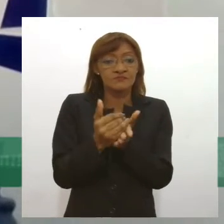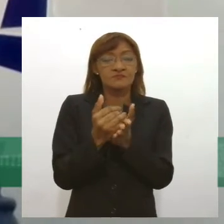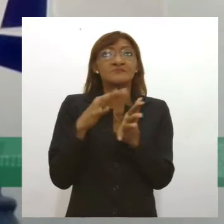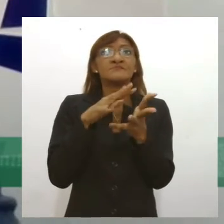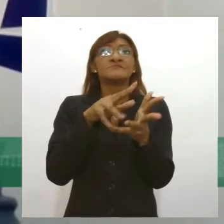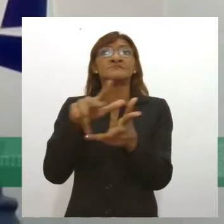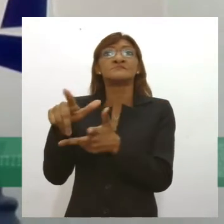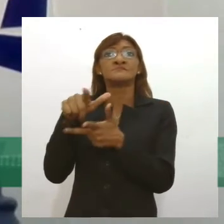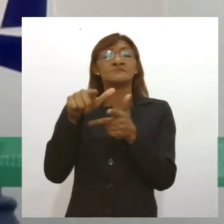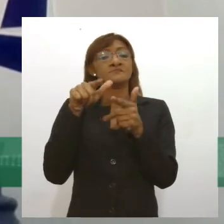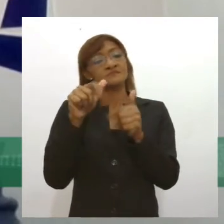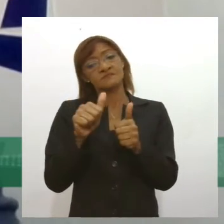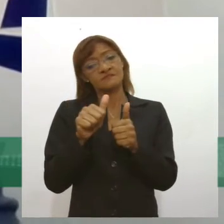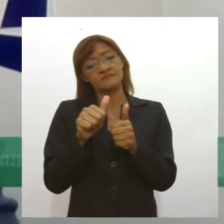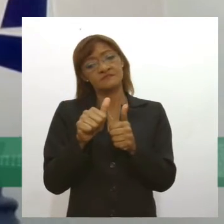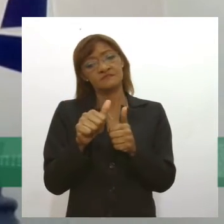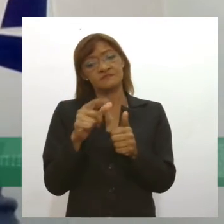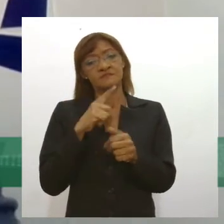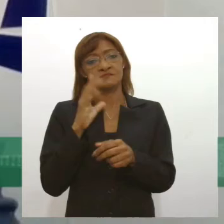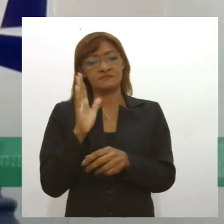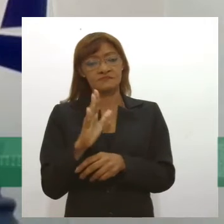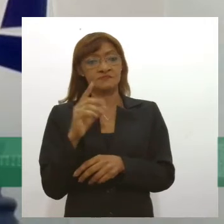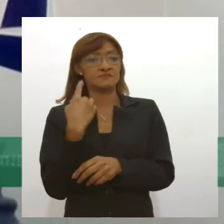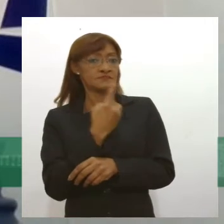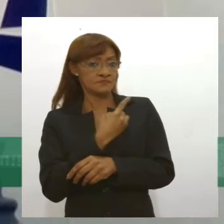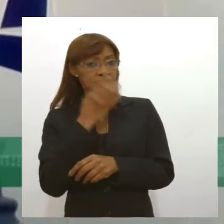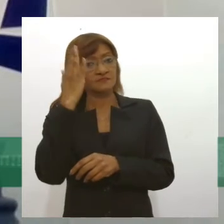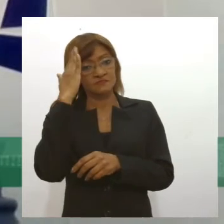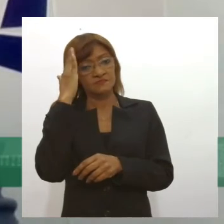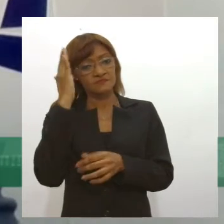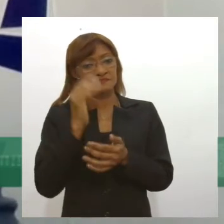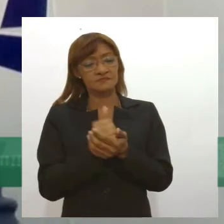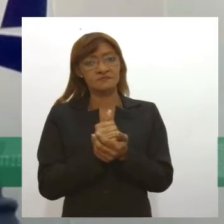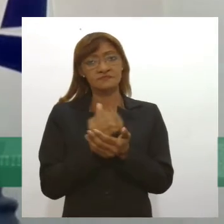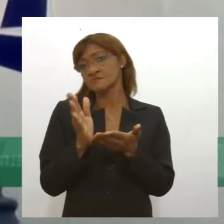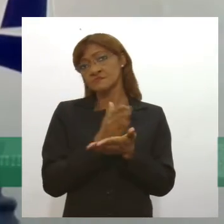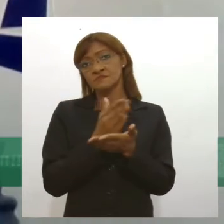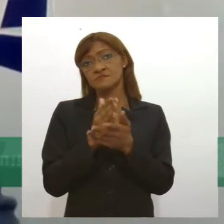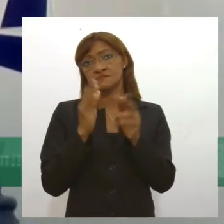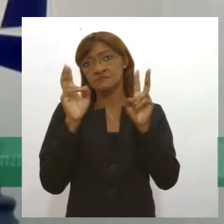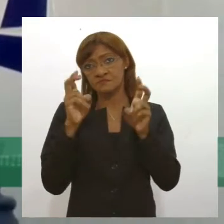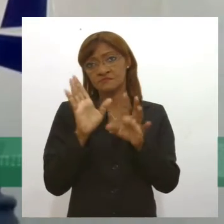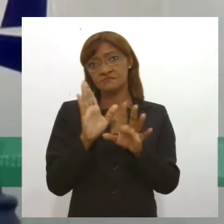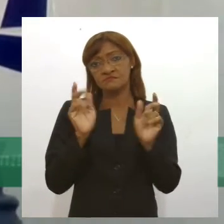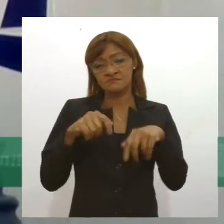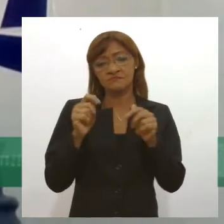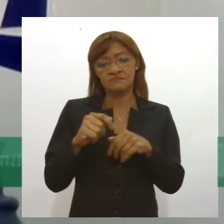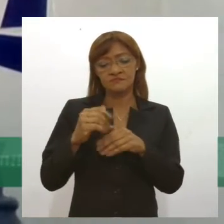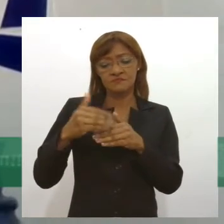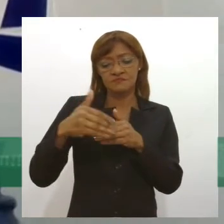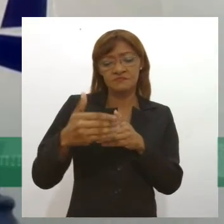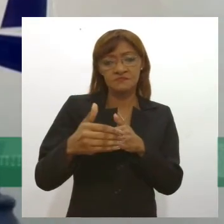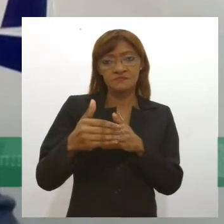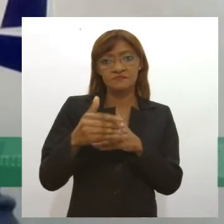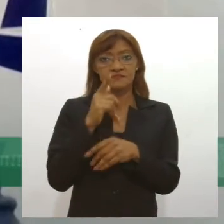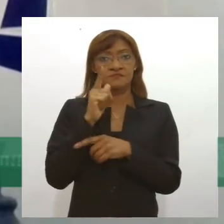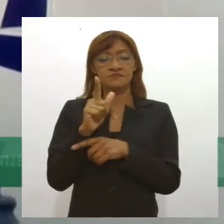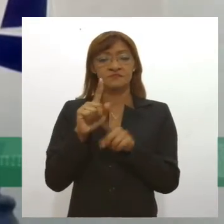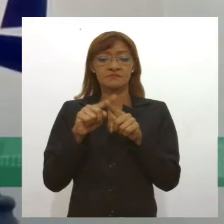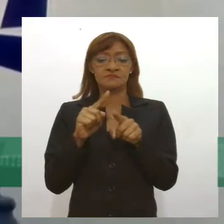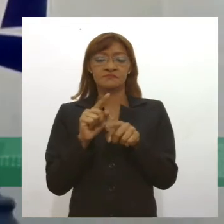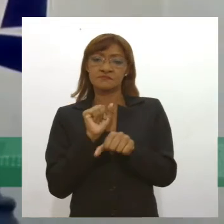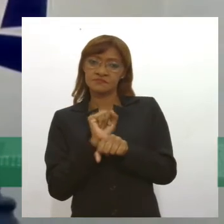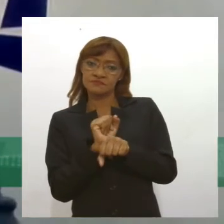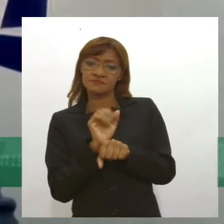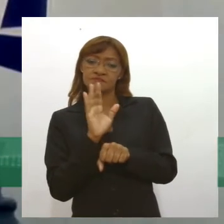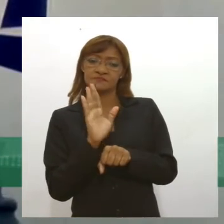inteiro, né? Então, a gente entende que alguns temas vão ser superados, né, com o tempo. Então, a gente precisa dar tempo para que as